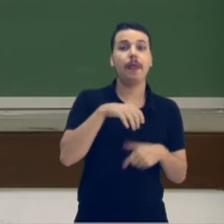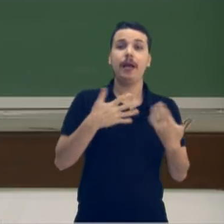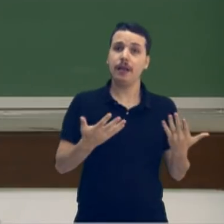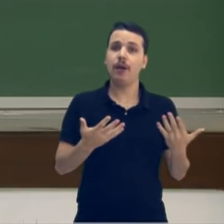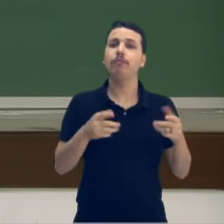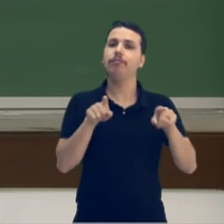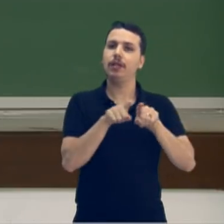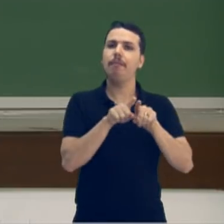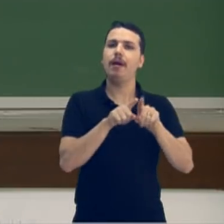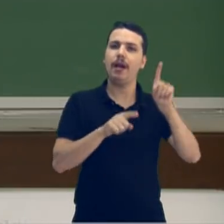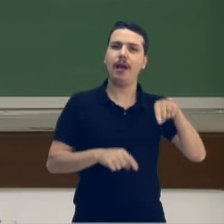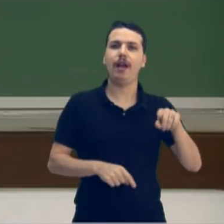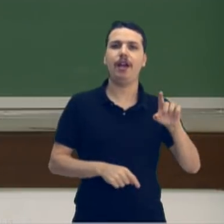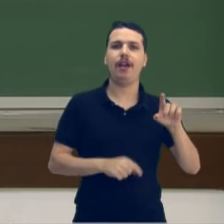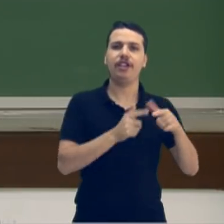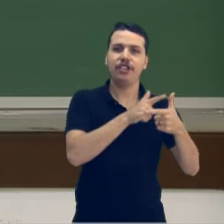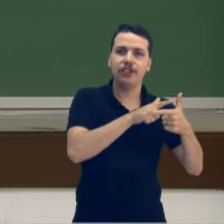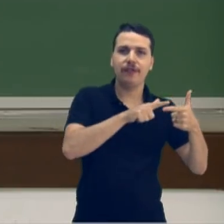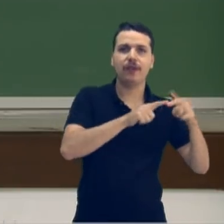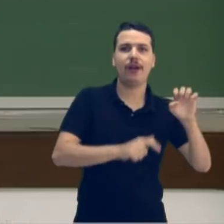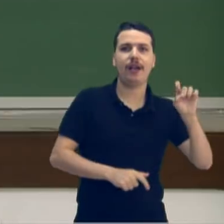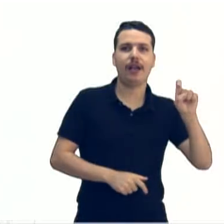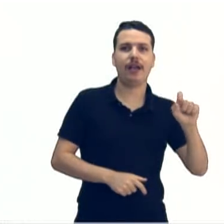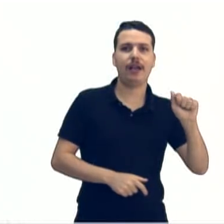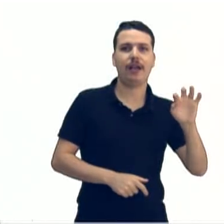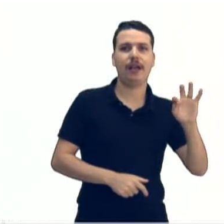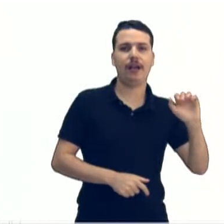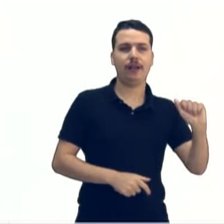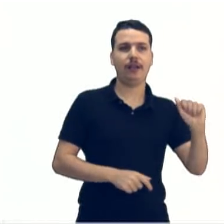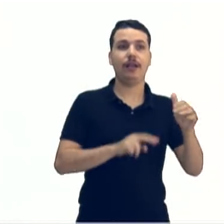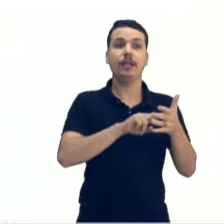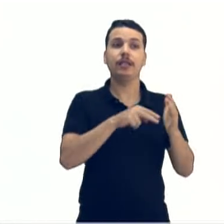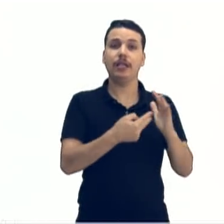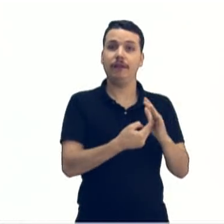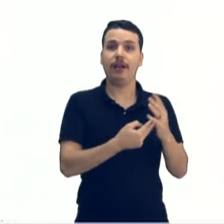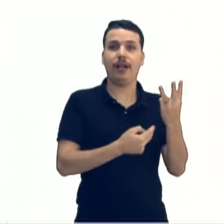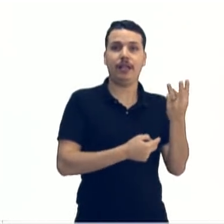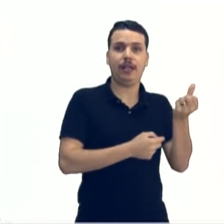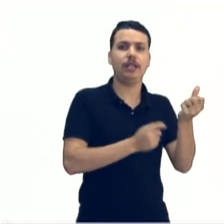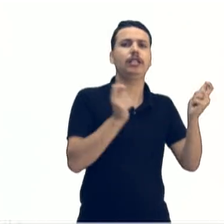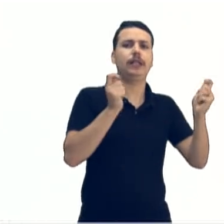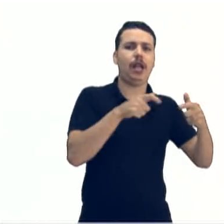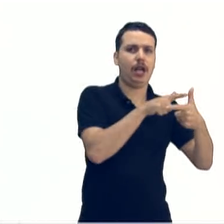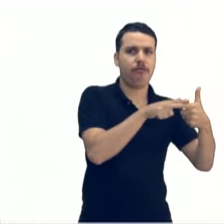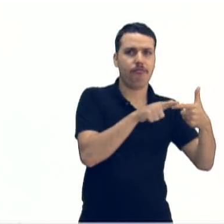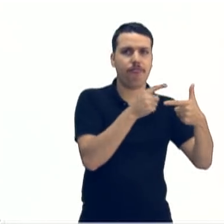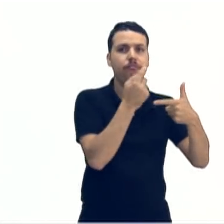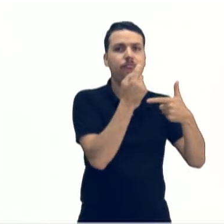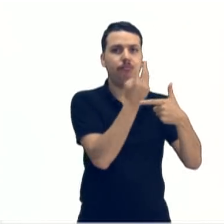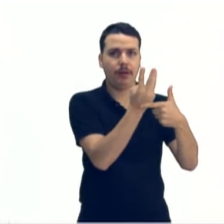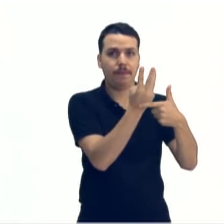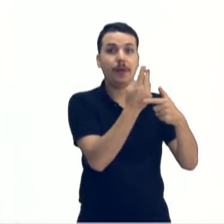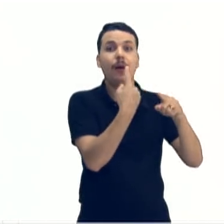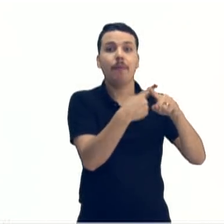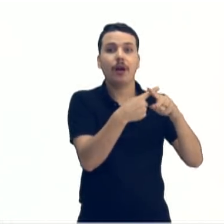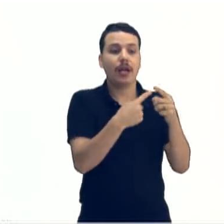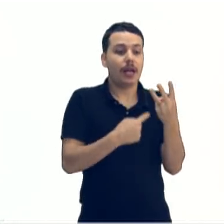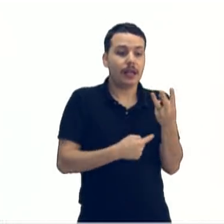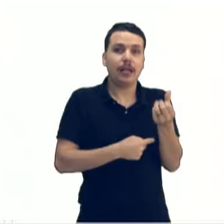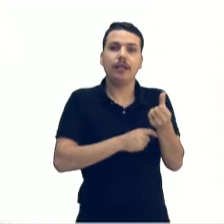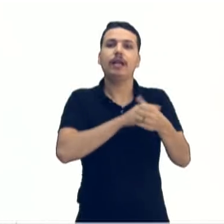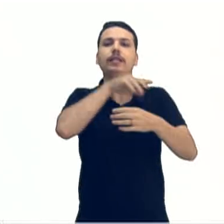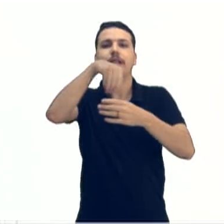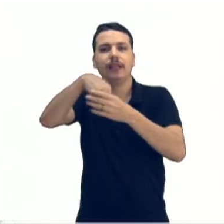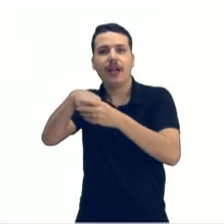divisão exata. Conclui-se que 36 é divisível por 3, pois 36 é múltiplo